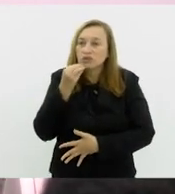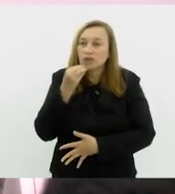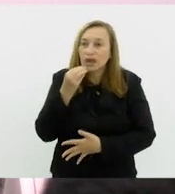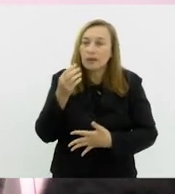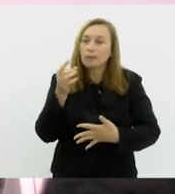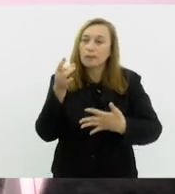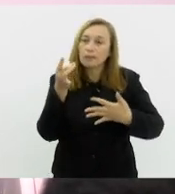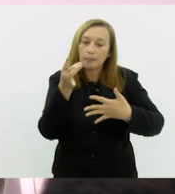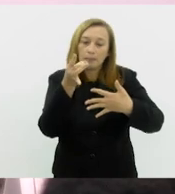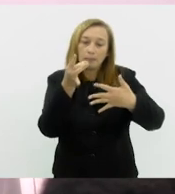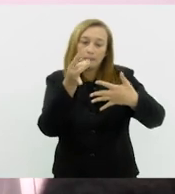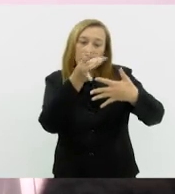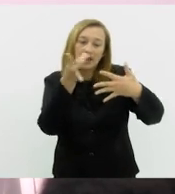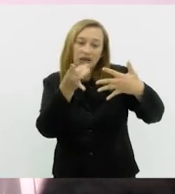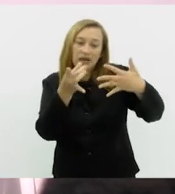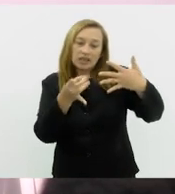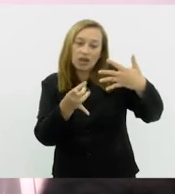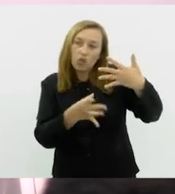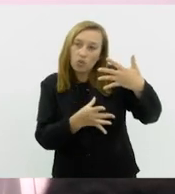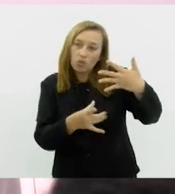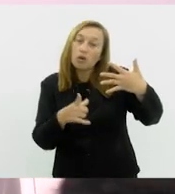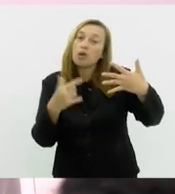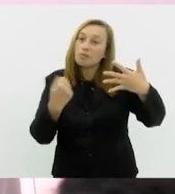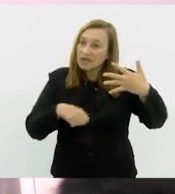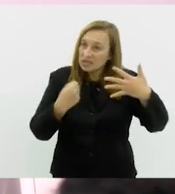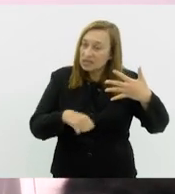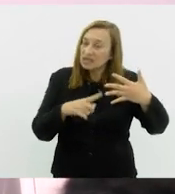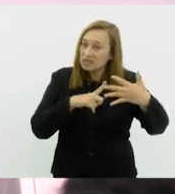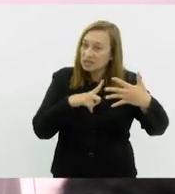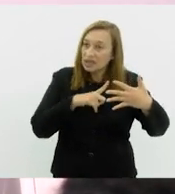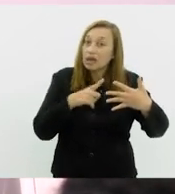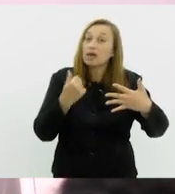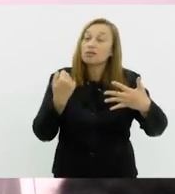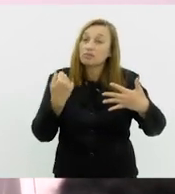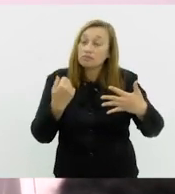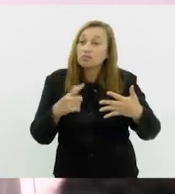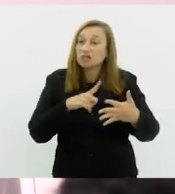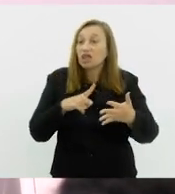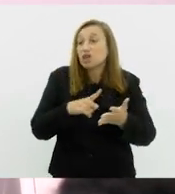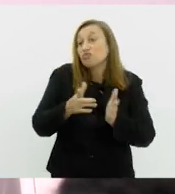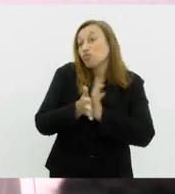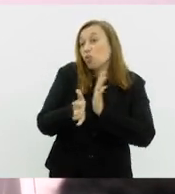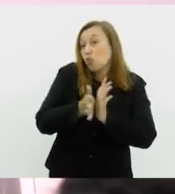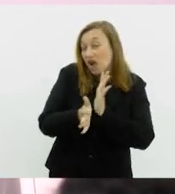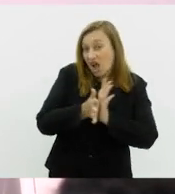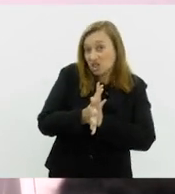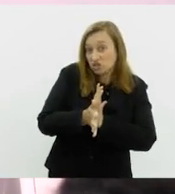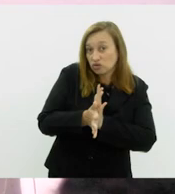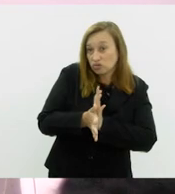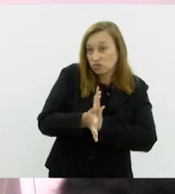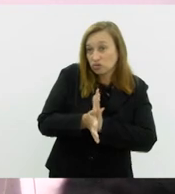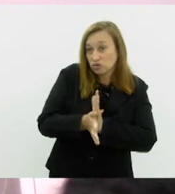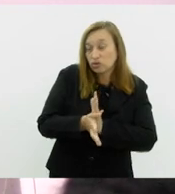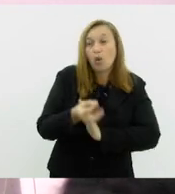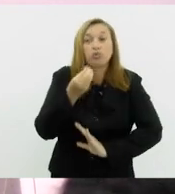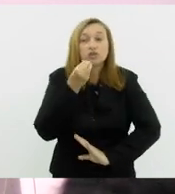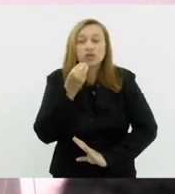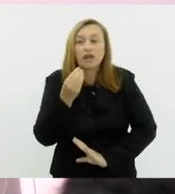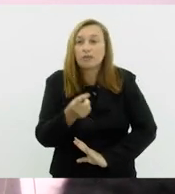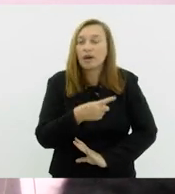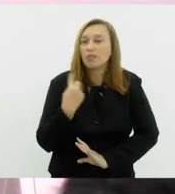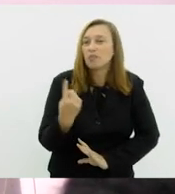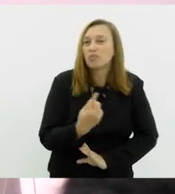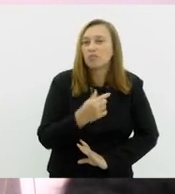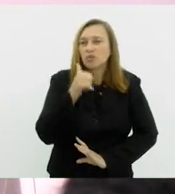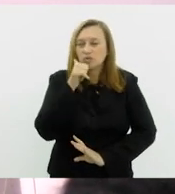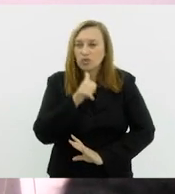oportunidade que a gente precisa alcançar, existe um custo para que ela seja gerada. O custo de oportunidade, de gerar oportunidade para mulheres como nós, ele é muito